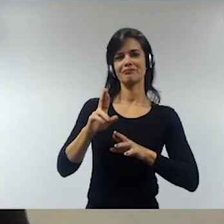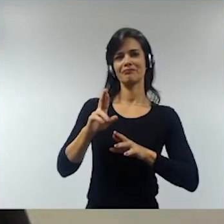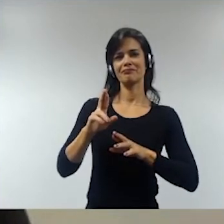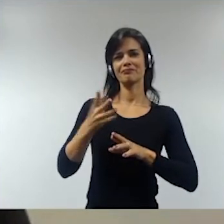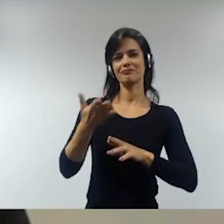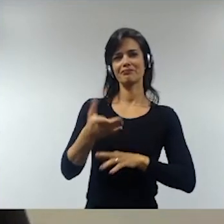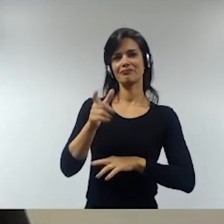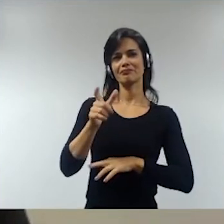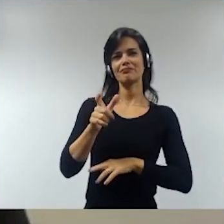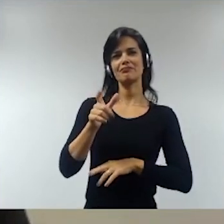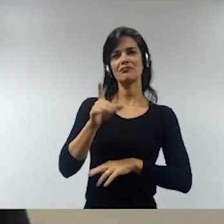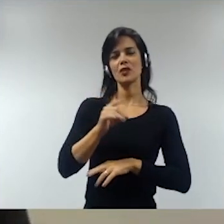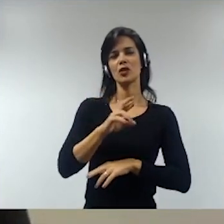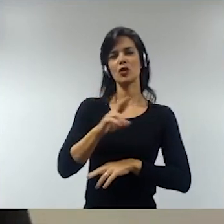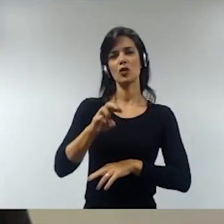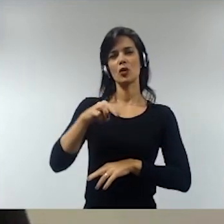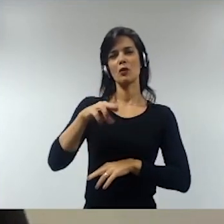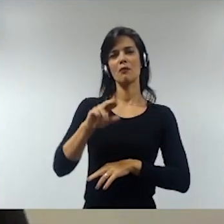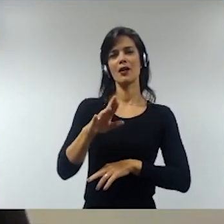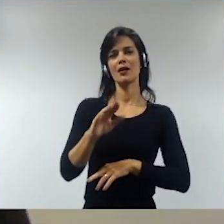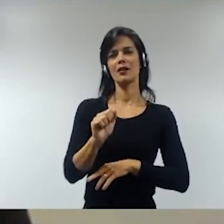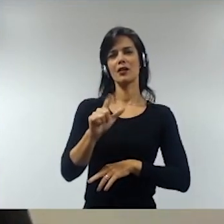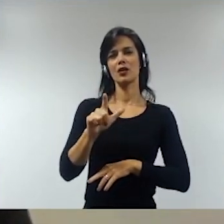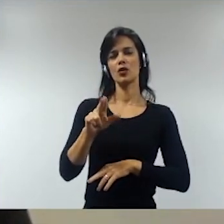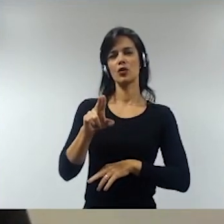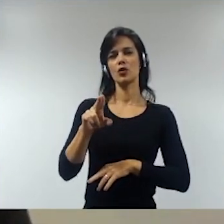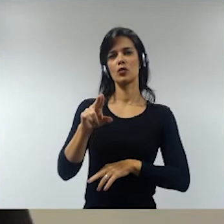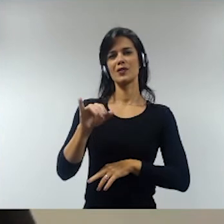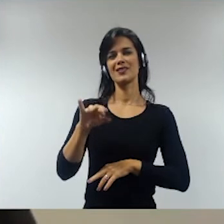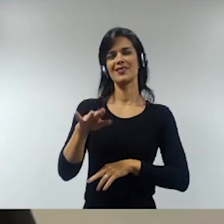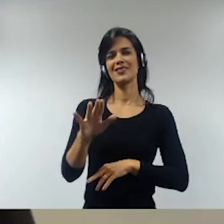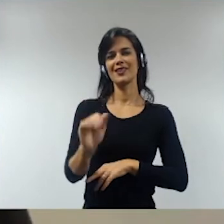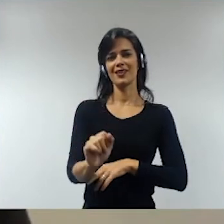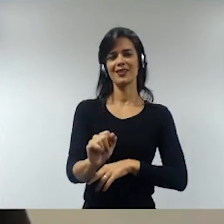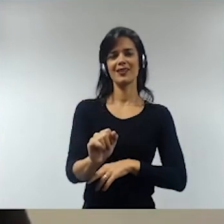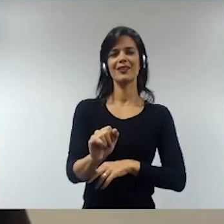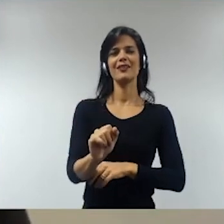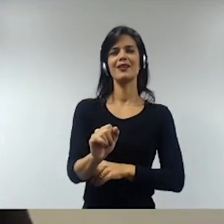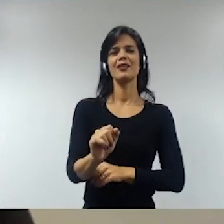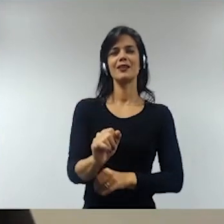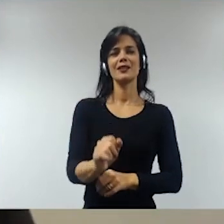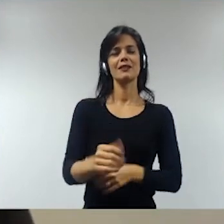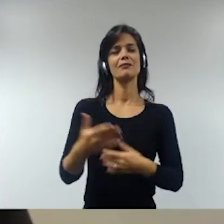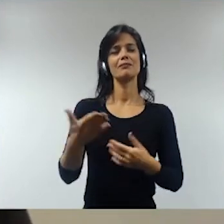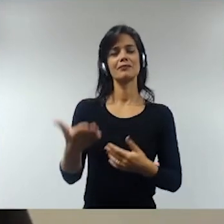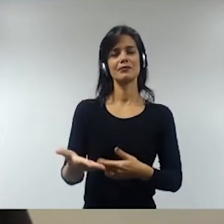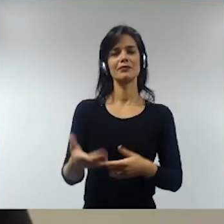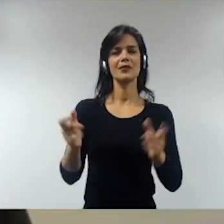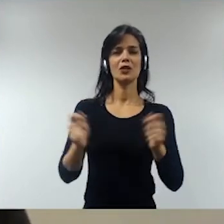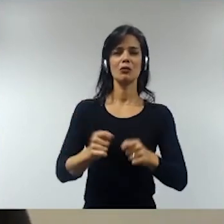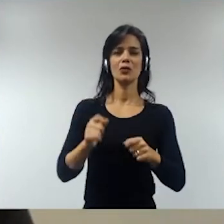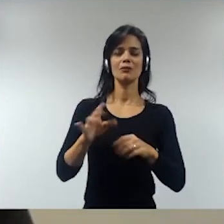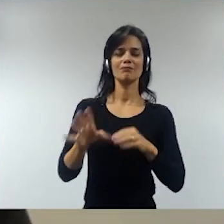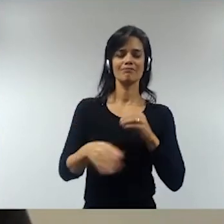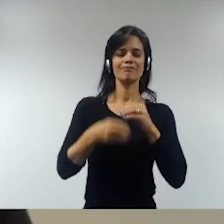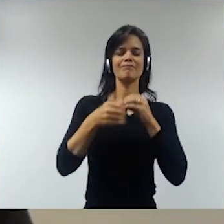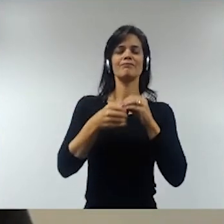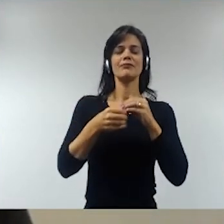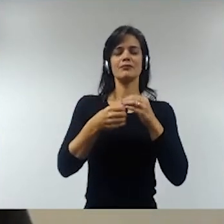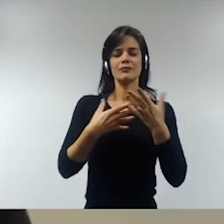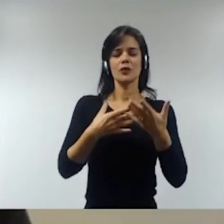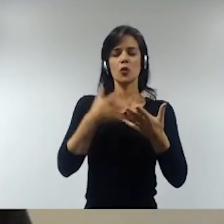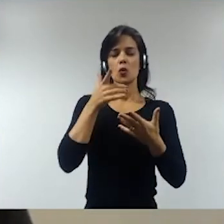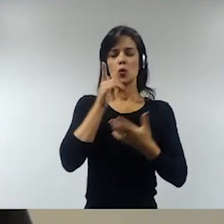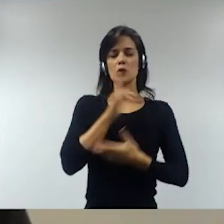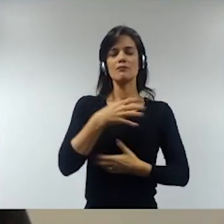a doutora Maria Luciana, como já ouvimos o Bruno, para que daqui nós possamos tirar algo de concreto